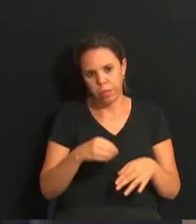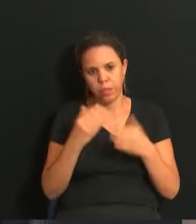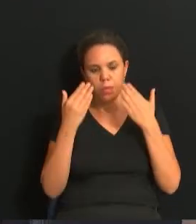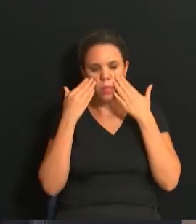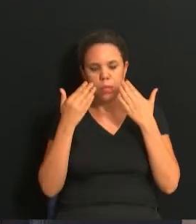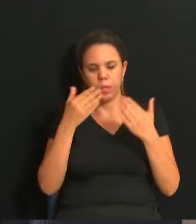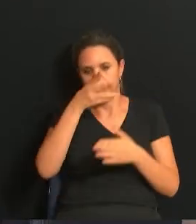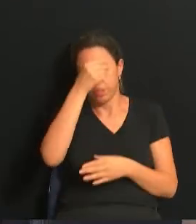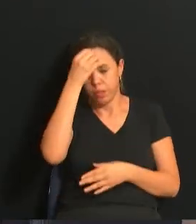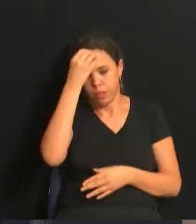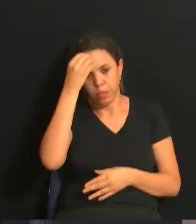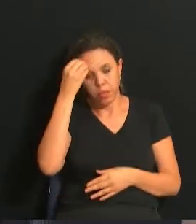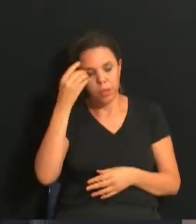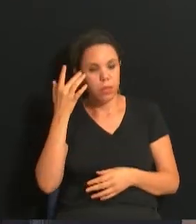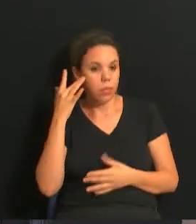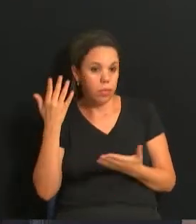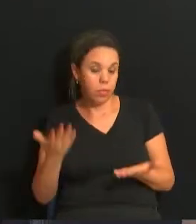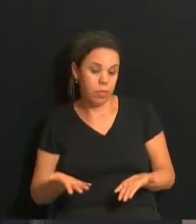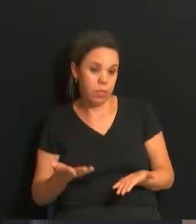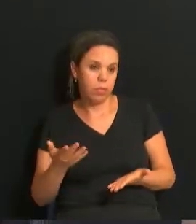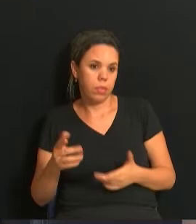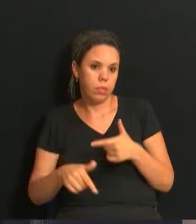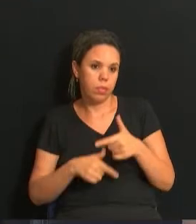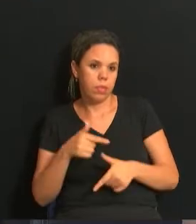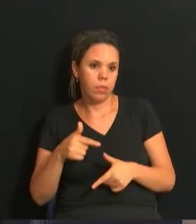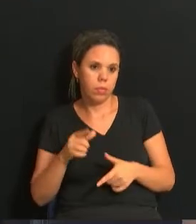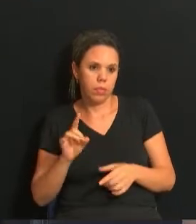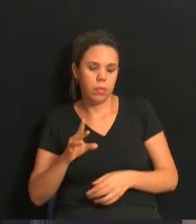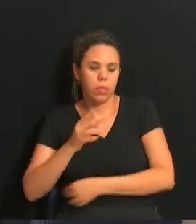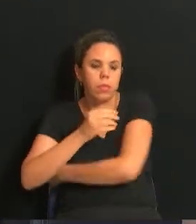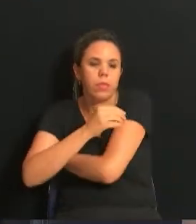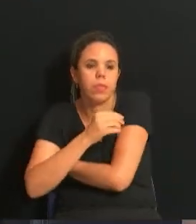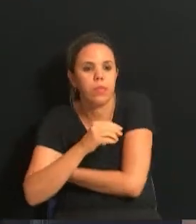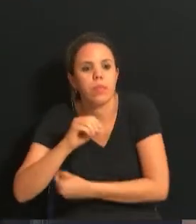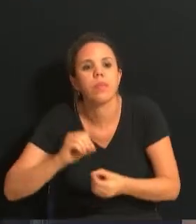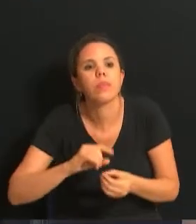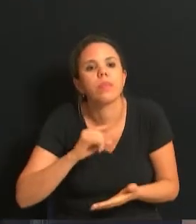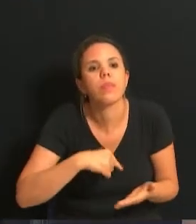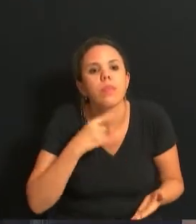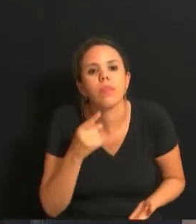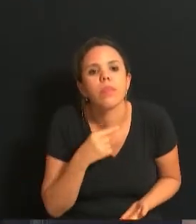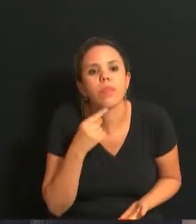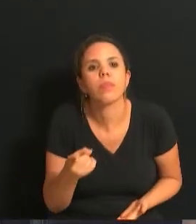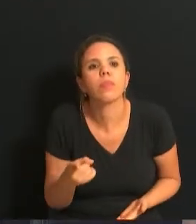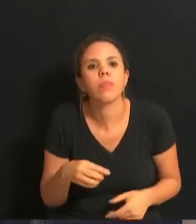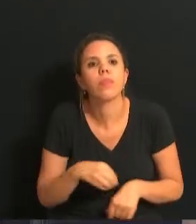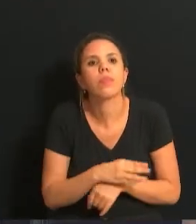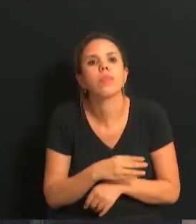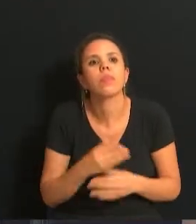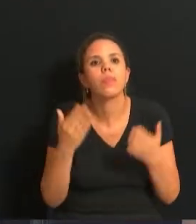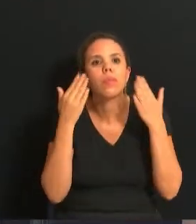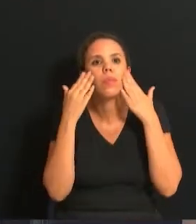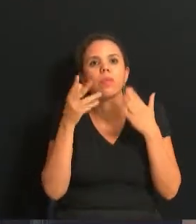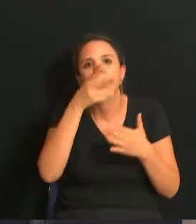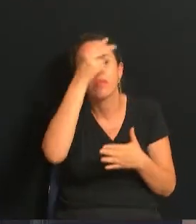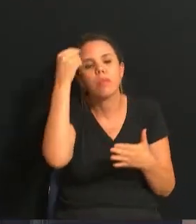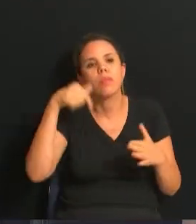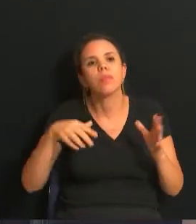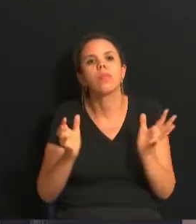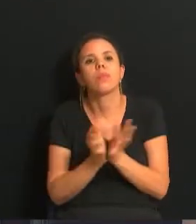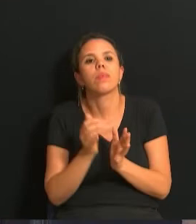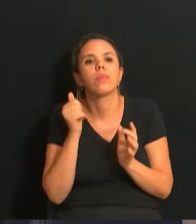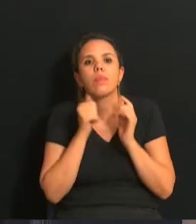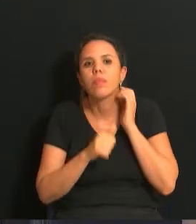porque eu acho que essa é a dinâmica, né, nós fazemos esses requerimentos, fazemos questionamentos e trazemos a público aqui na Comissão da